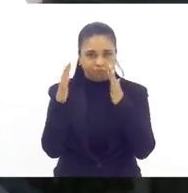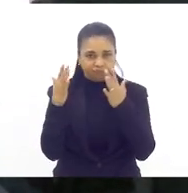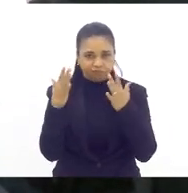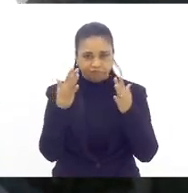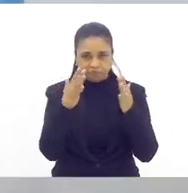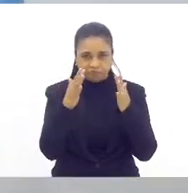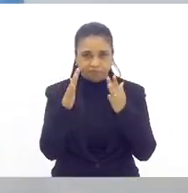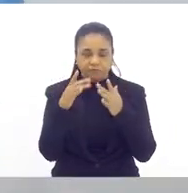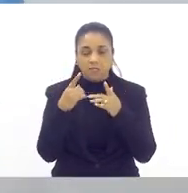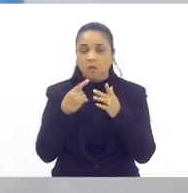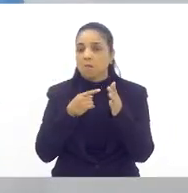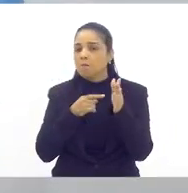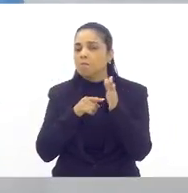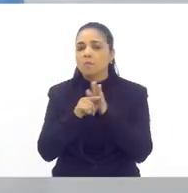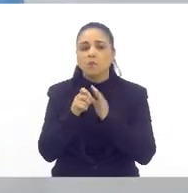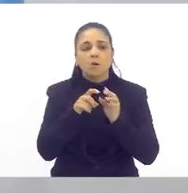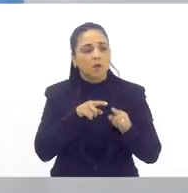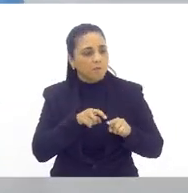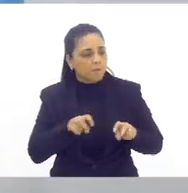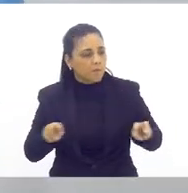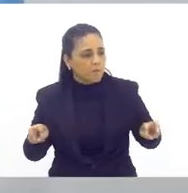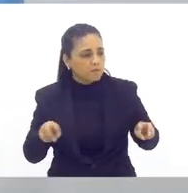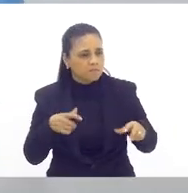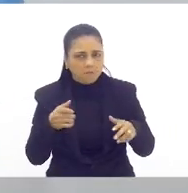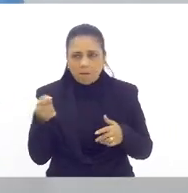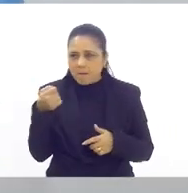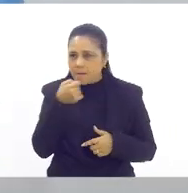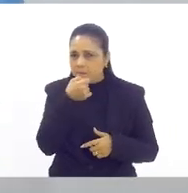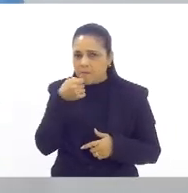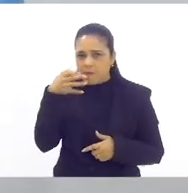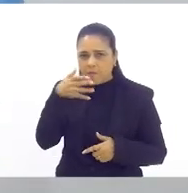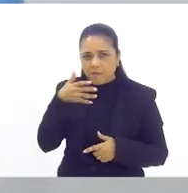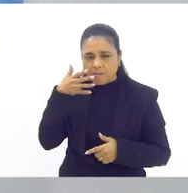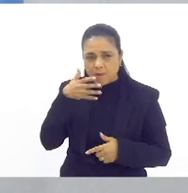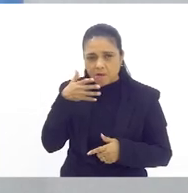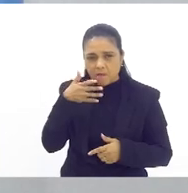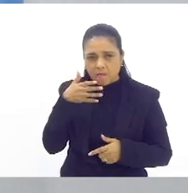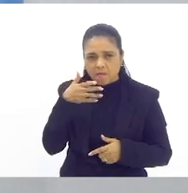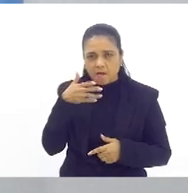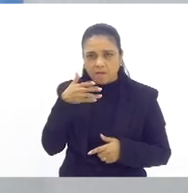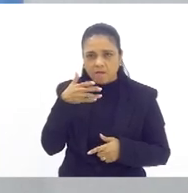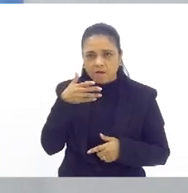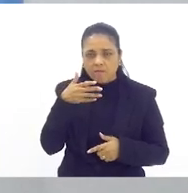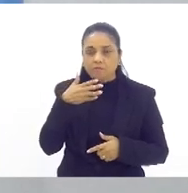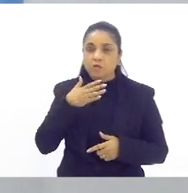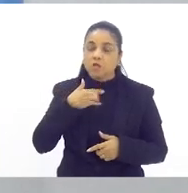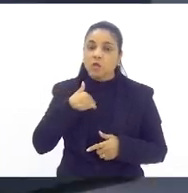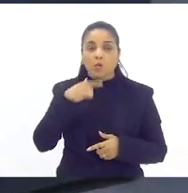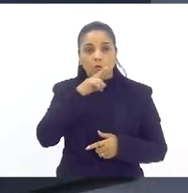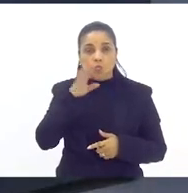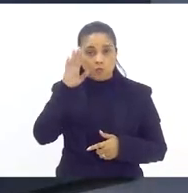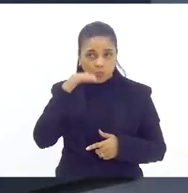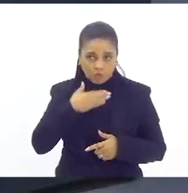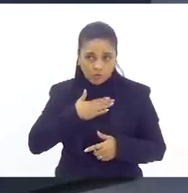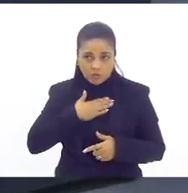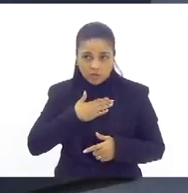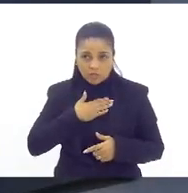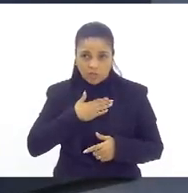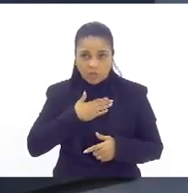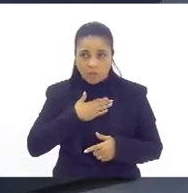pergunta se alguém da mesa quer fazer a palavra eu gostaria